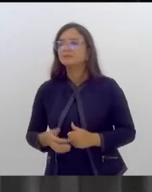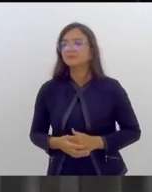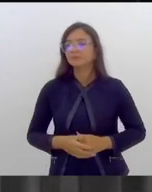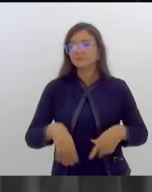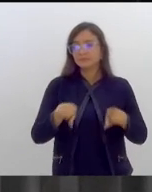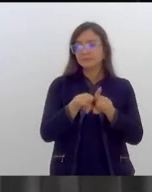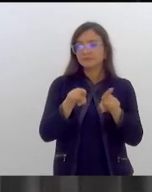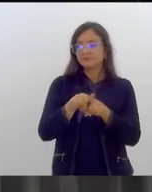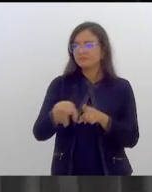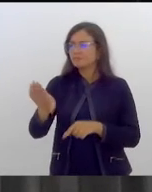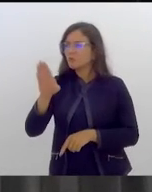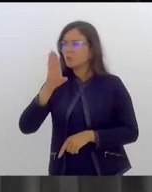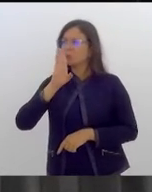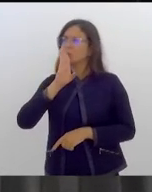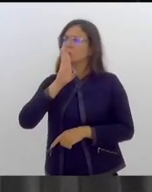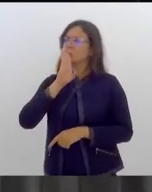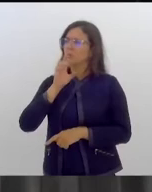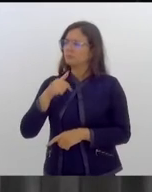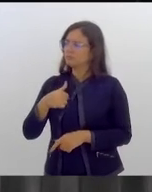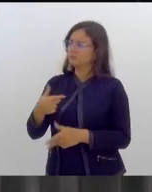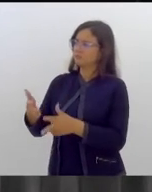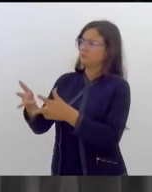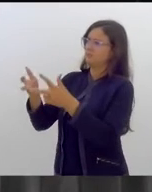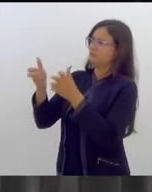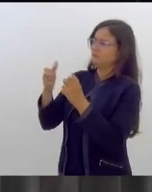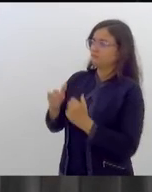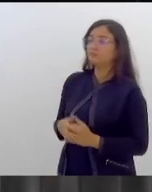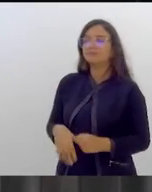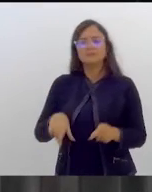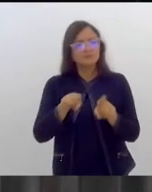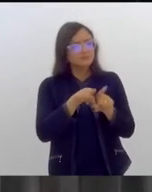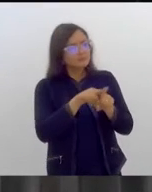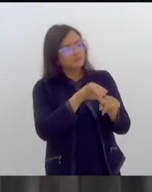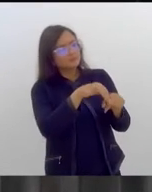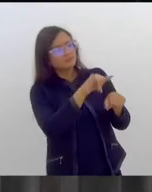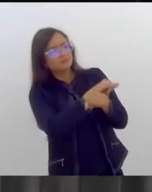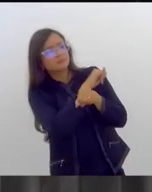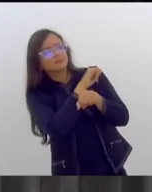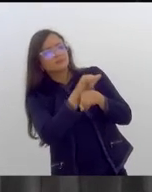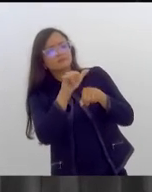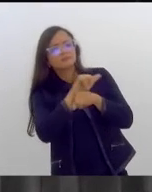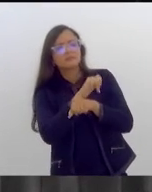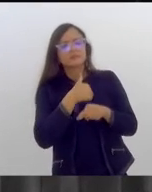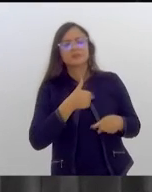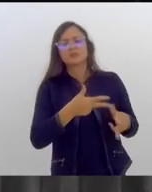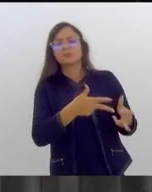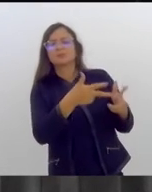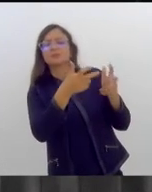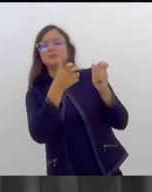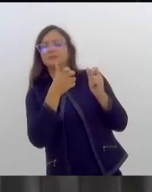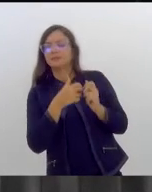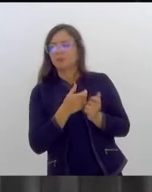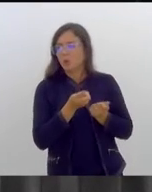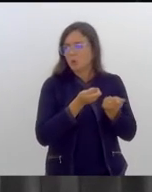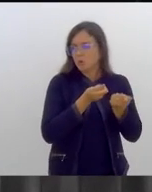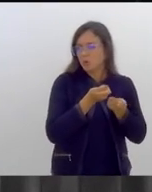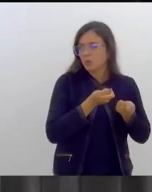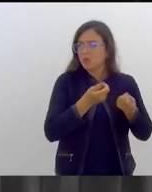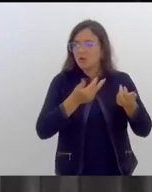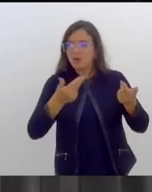dos silêncios através das estratégias de controle